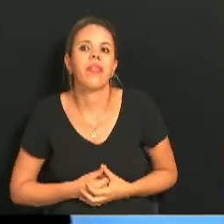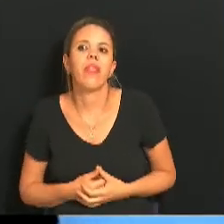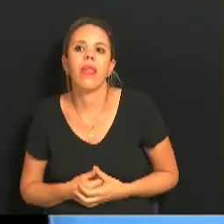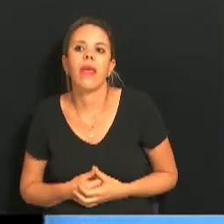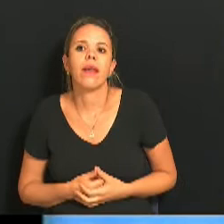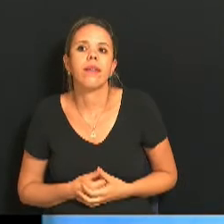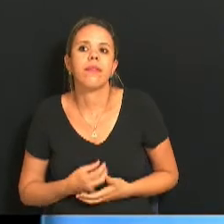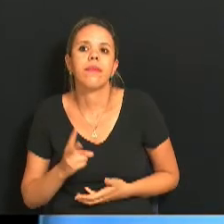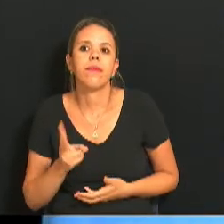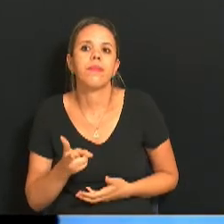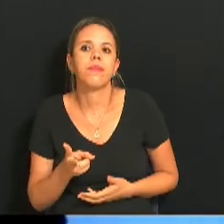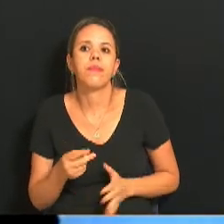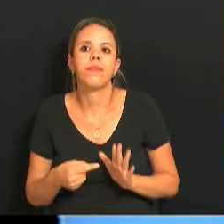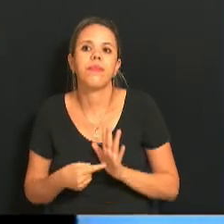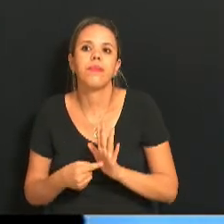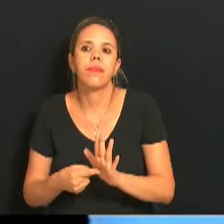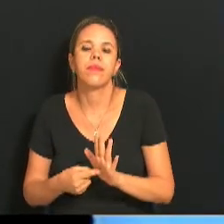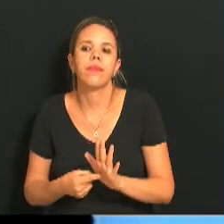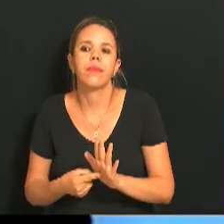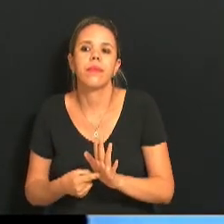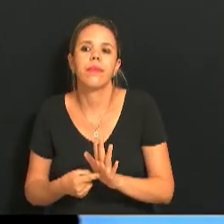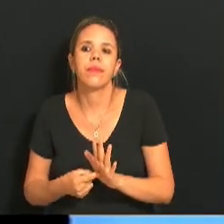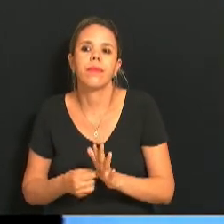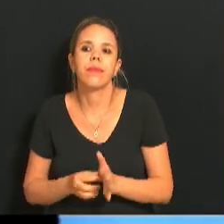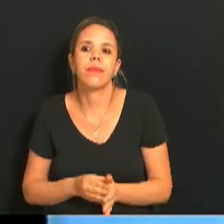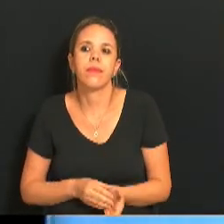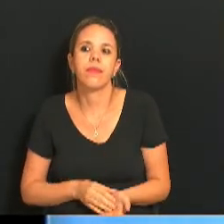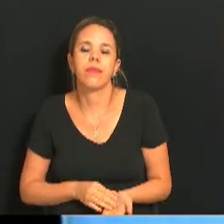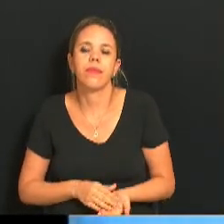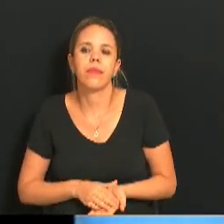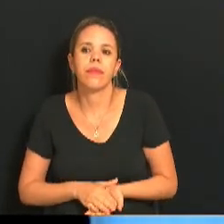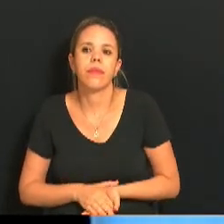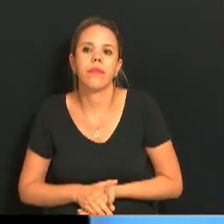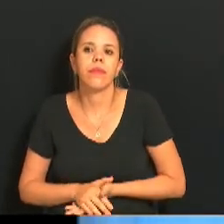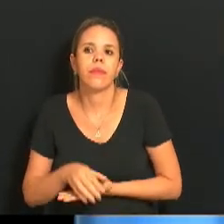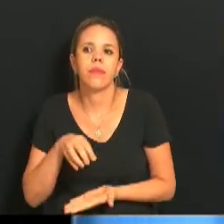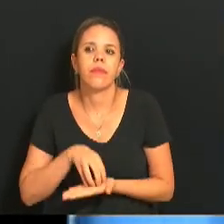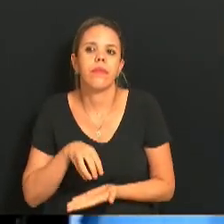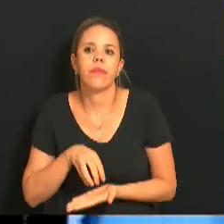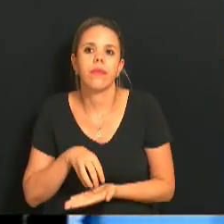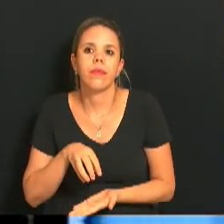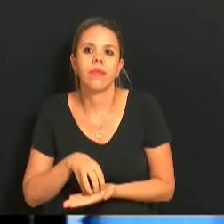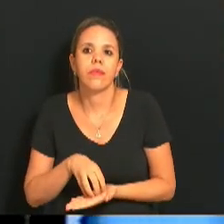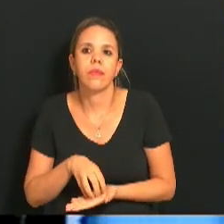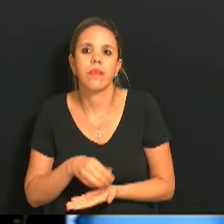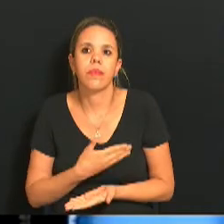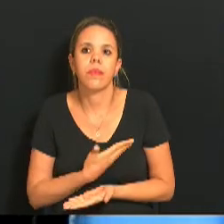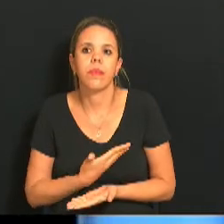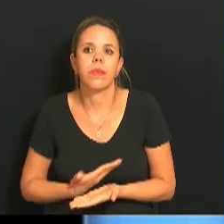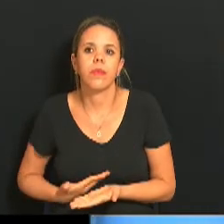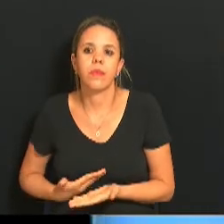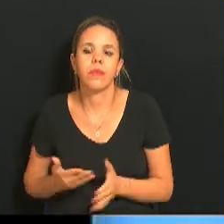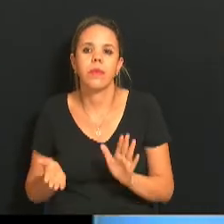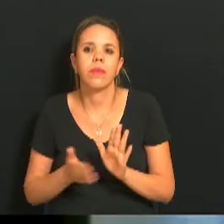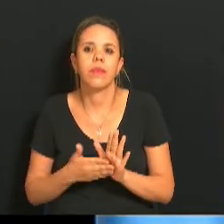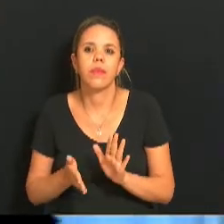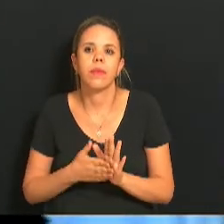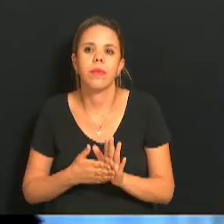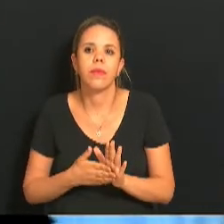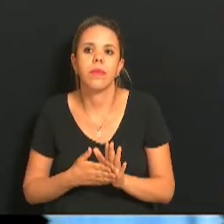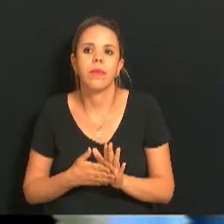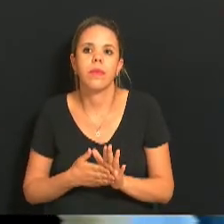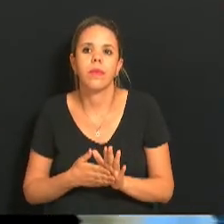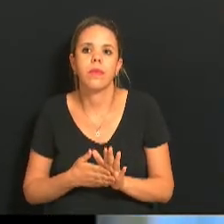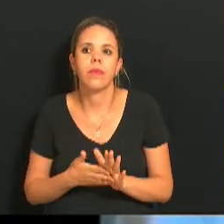pela apresentação ou pelo apresentação ao como de pátios daquilo que está sendo proposto e